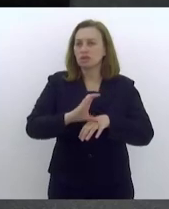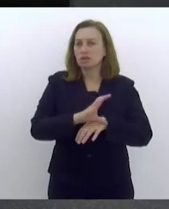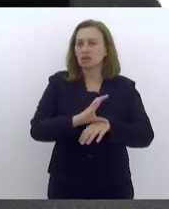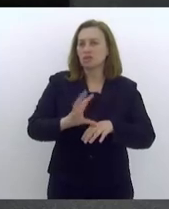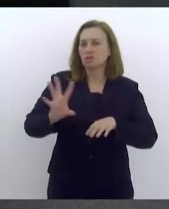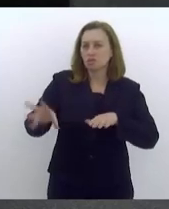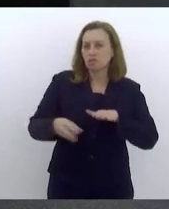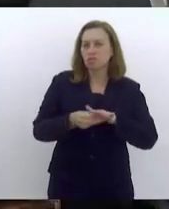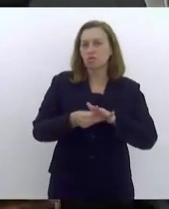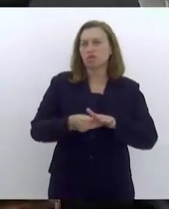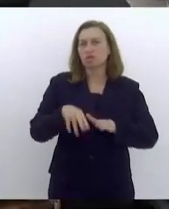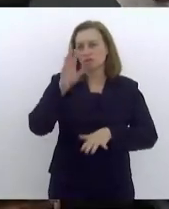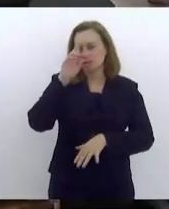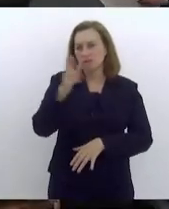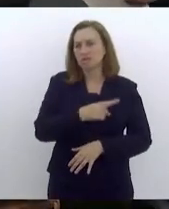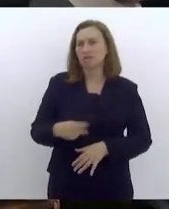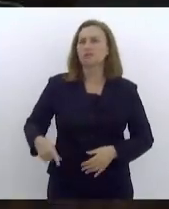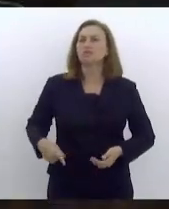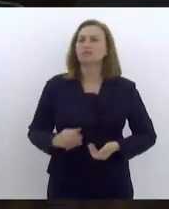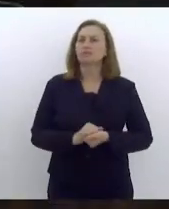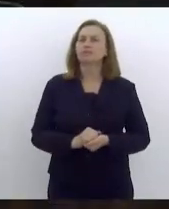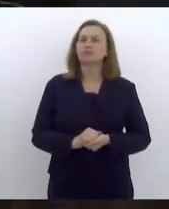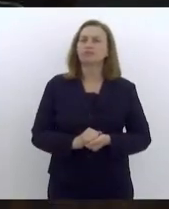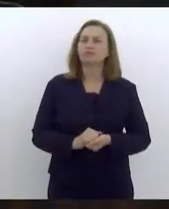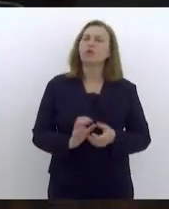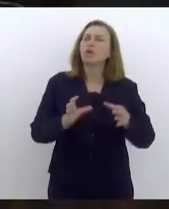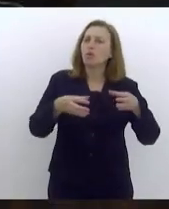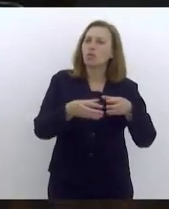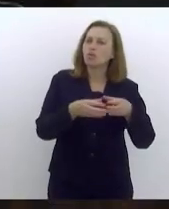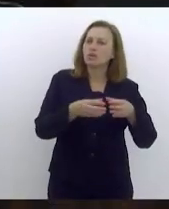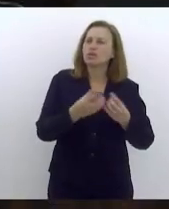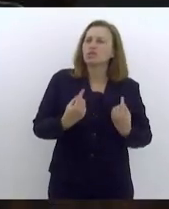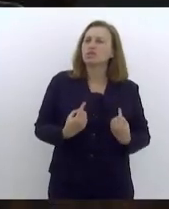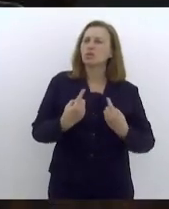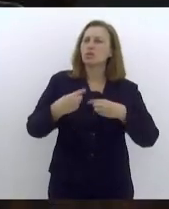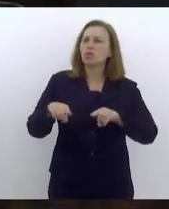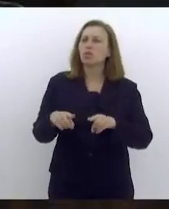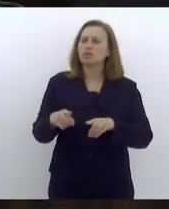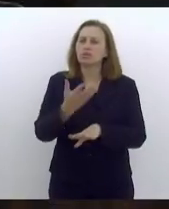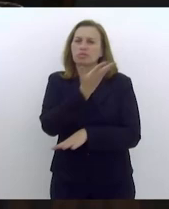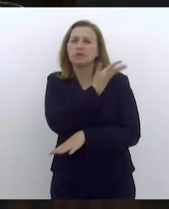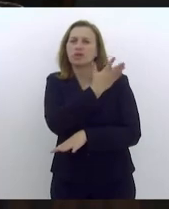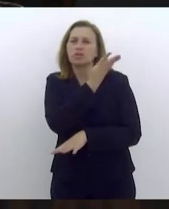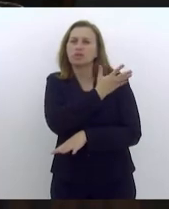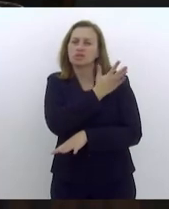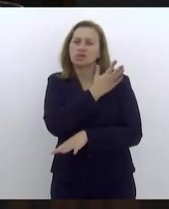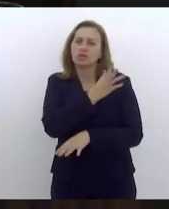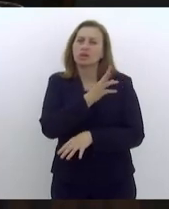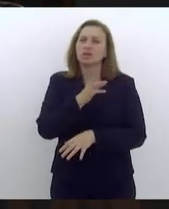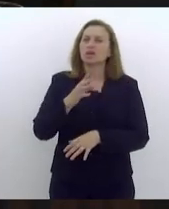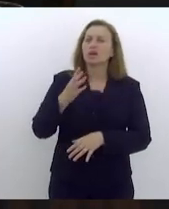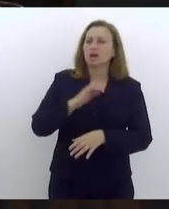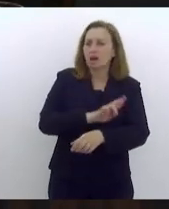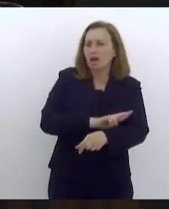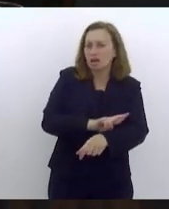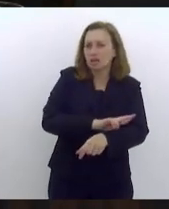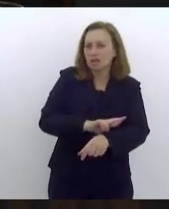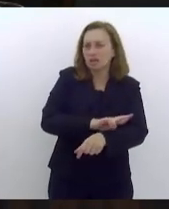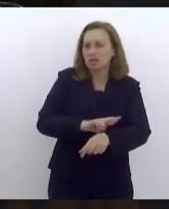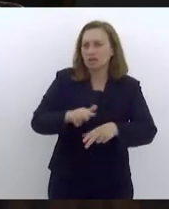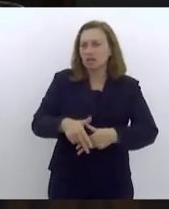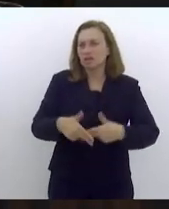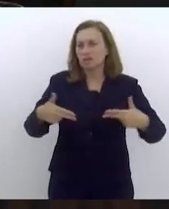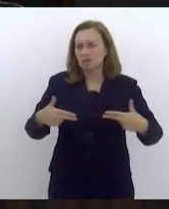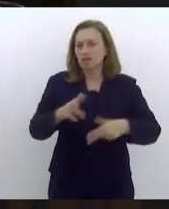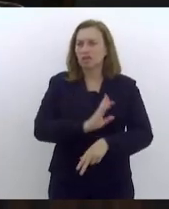presidente. Pela Comissão de Combate à Discriminação e Preconceito de Raça, Cor, Etnia,